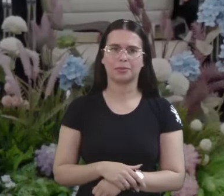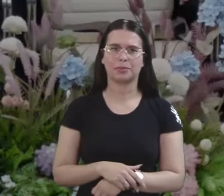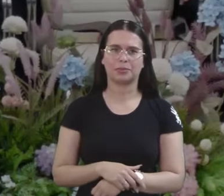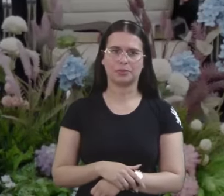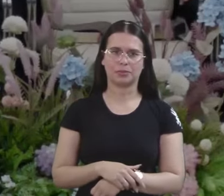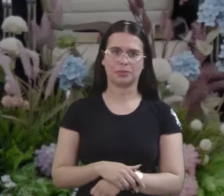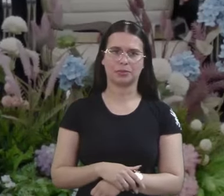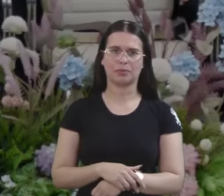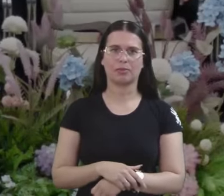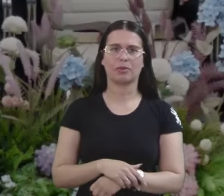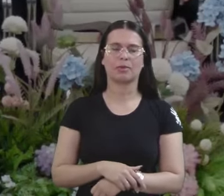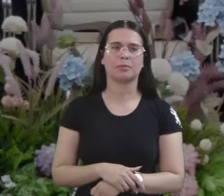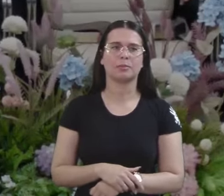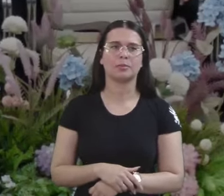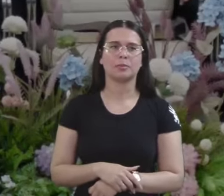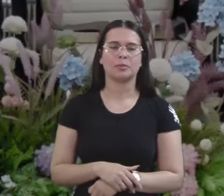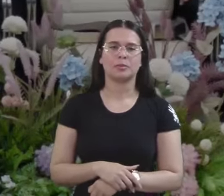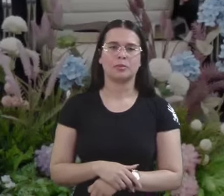Nossa mídia,